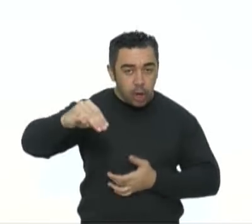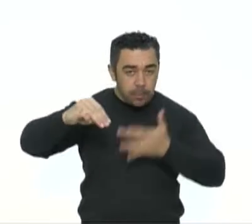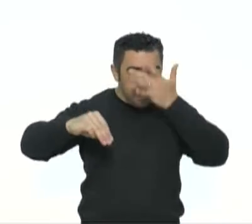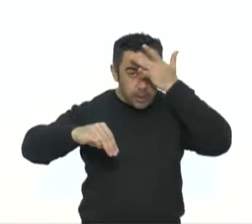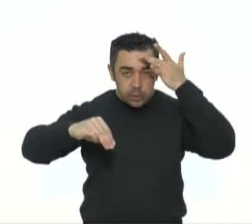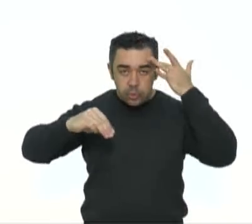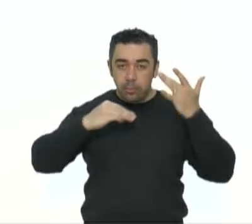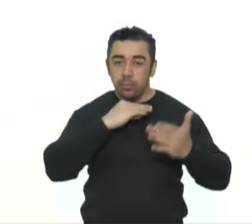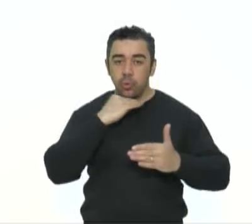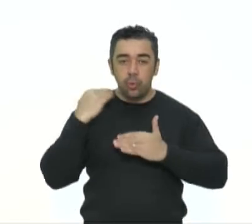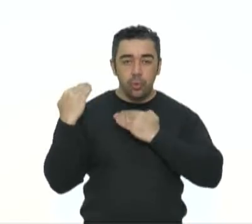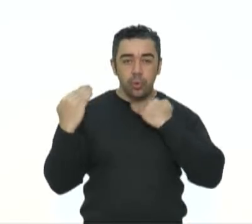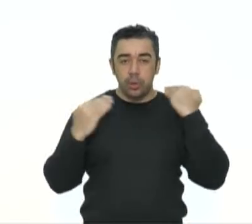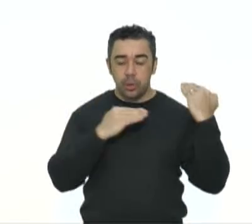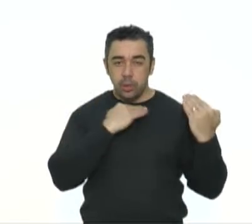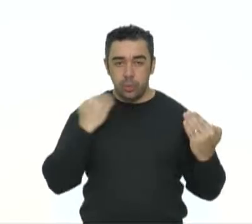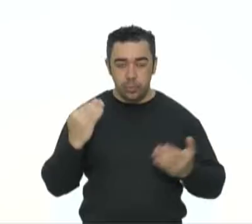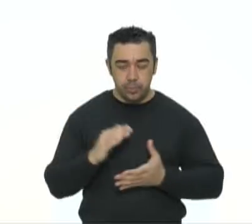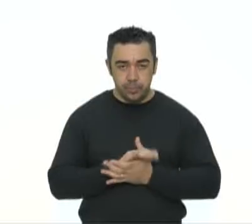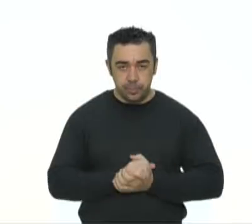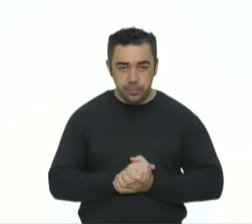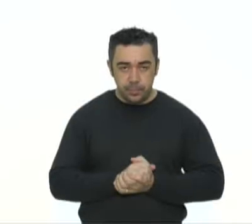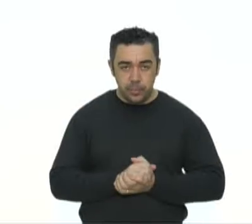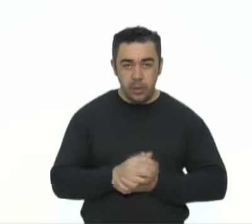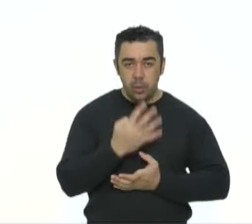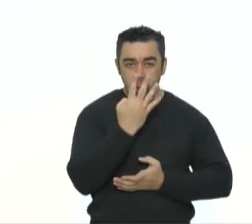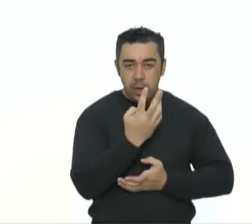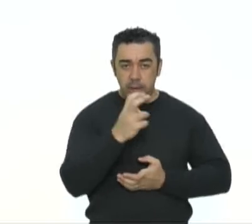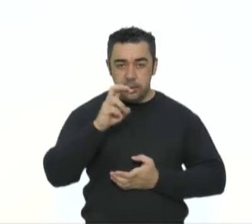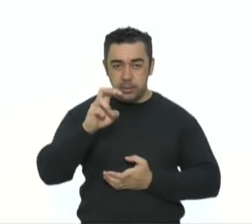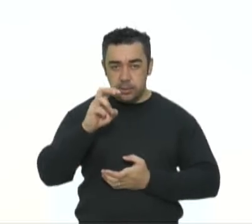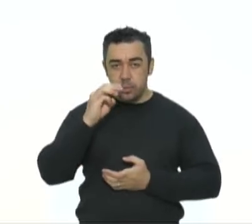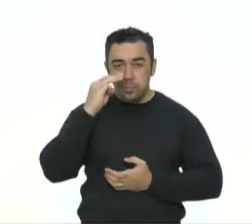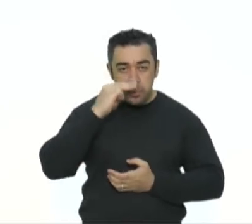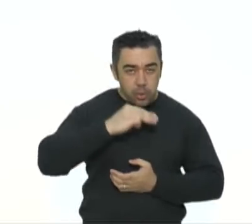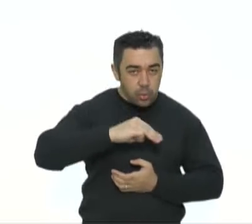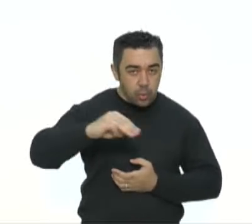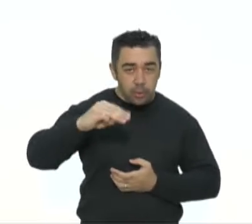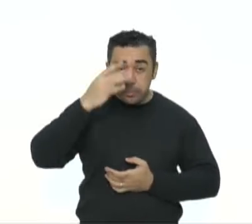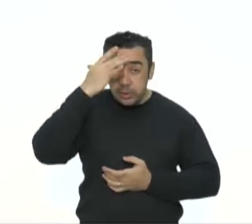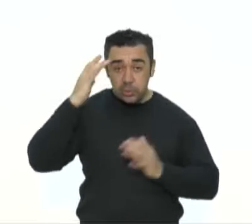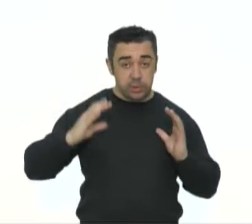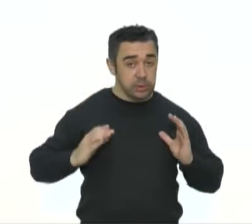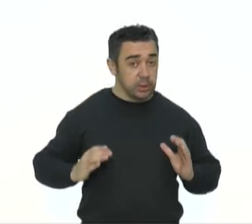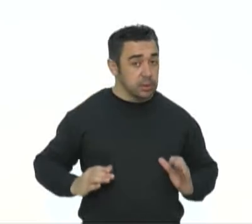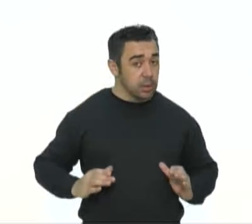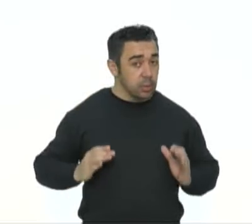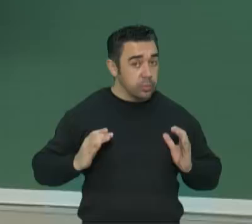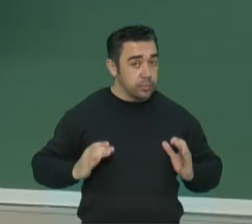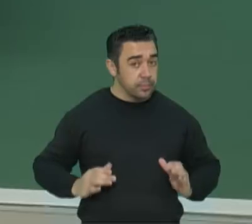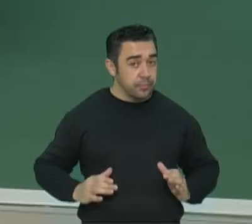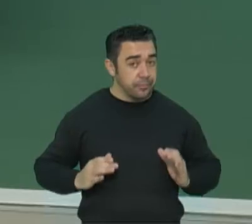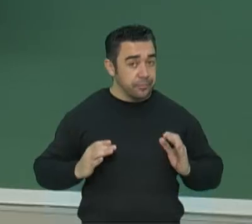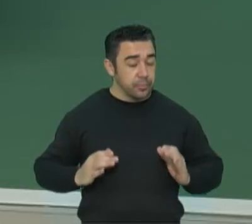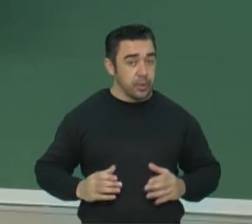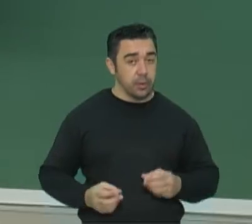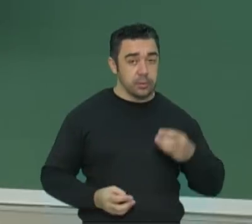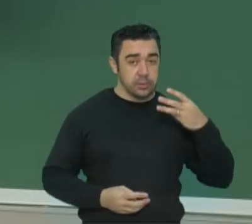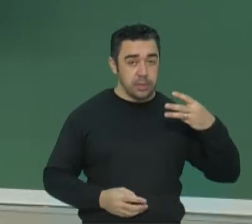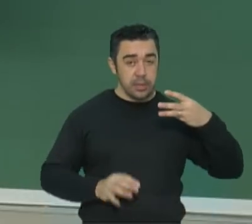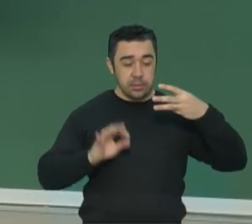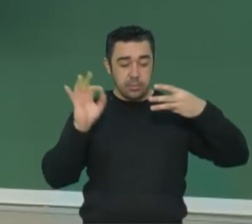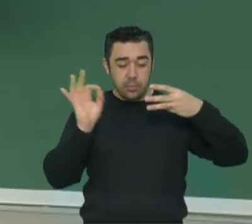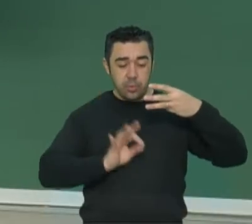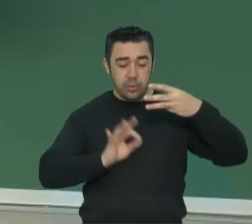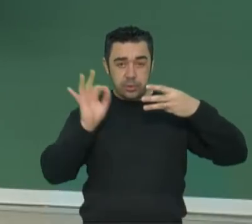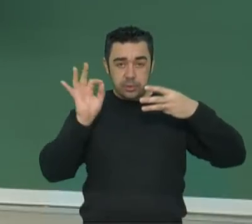dos quais cerca de 45 milhões eram civis. Traduzindo aí, cerca de 3% da